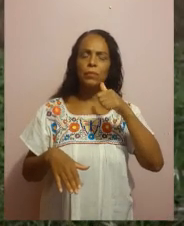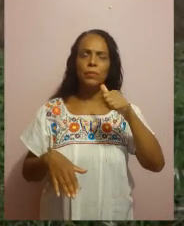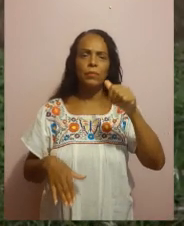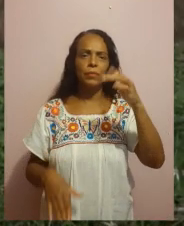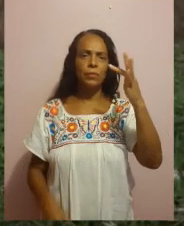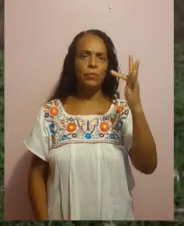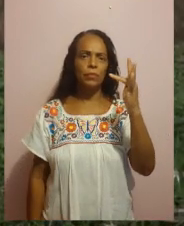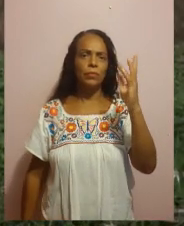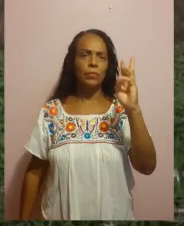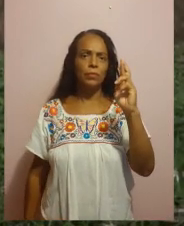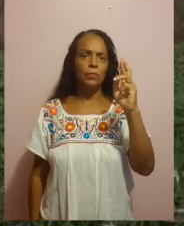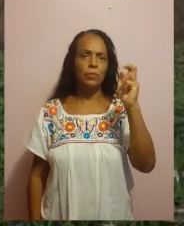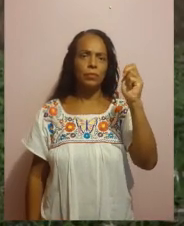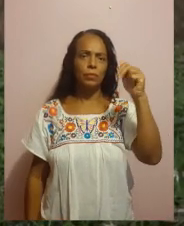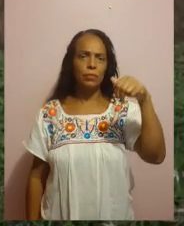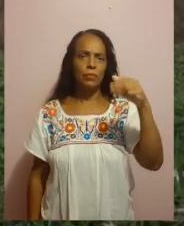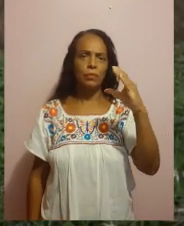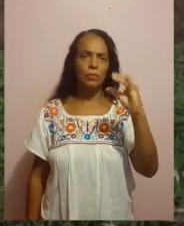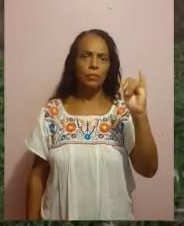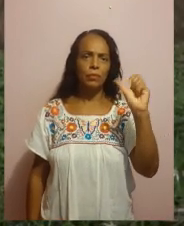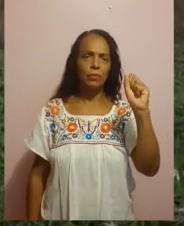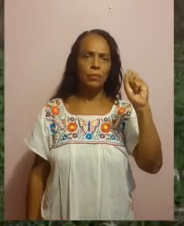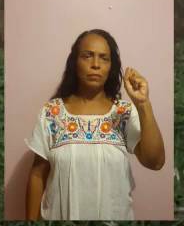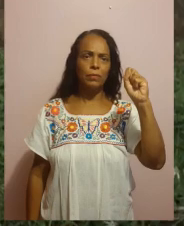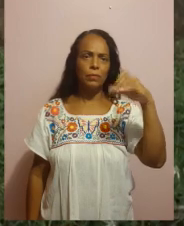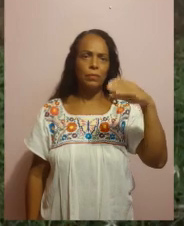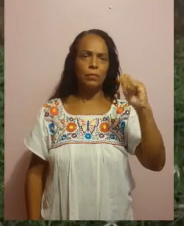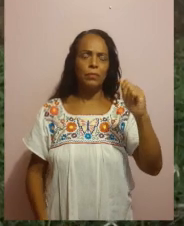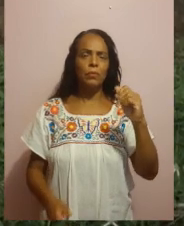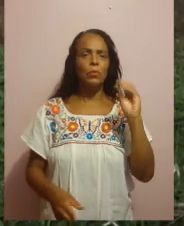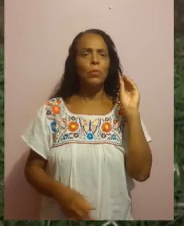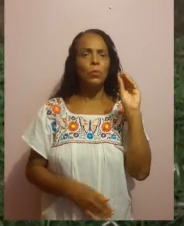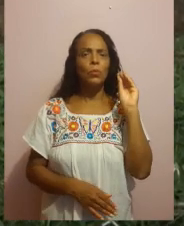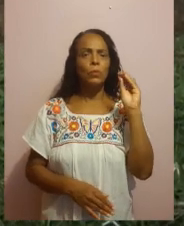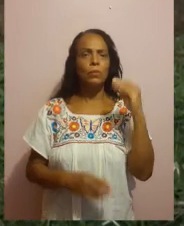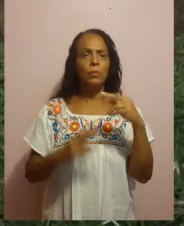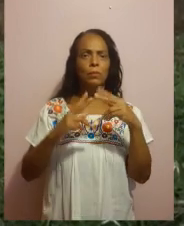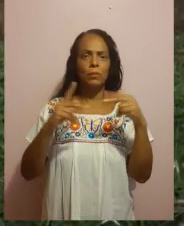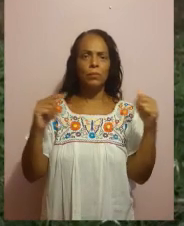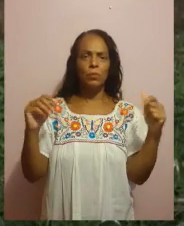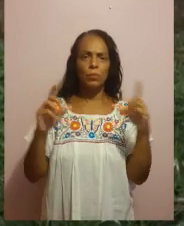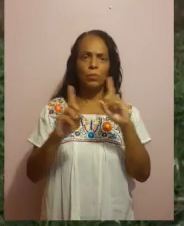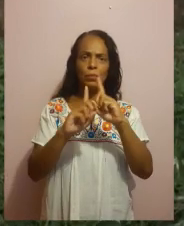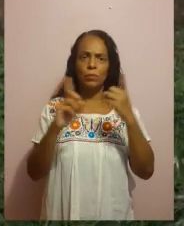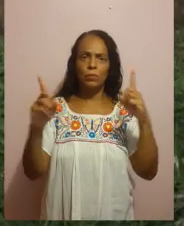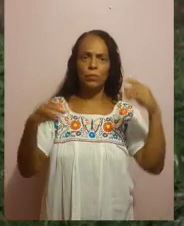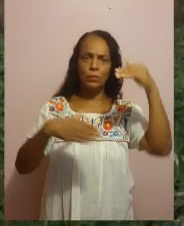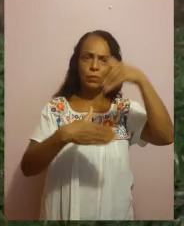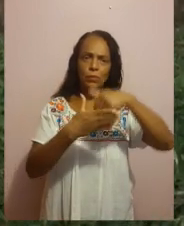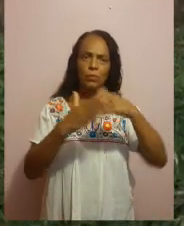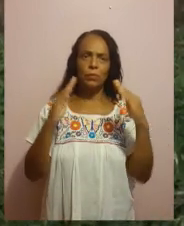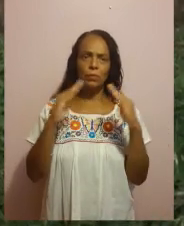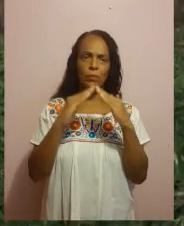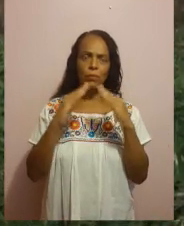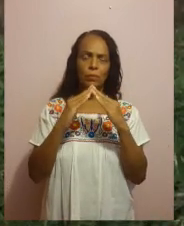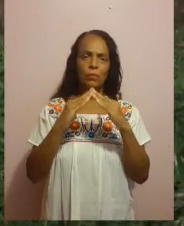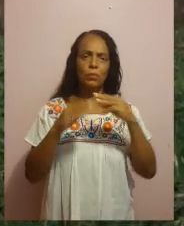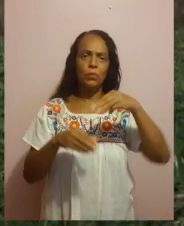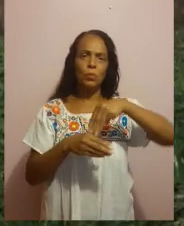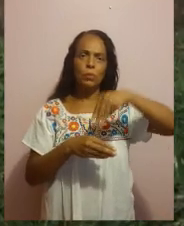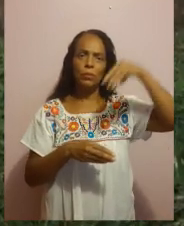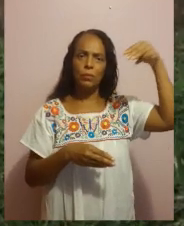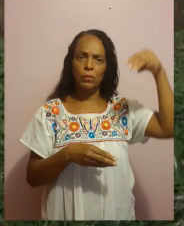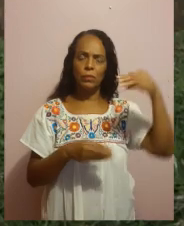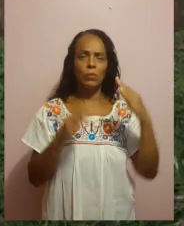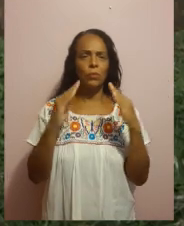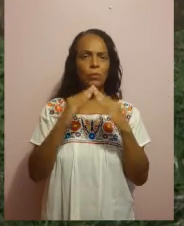gerais necessários para a condução da casa como uma casa do mestre, uma casa